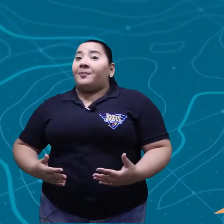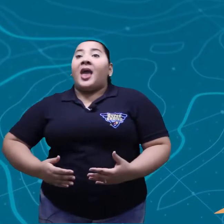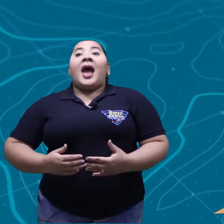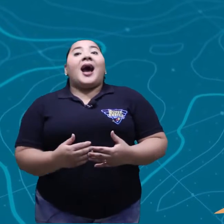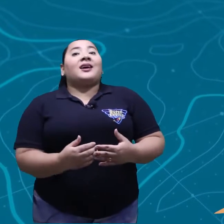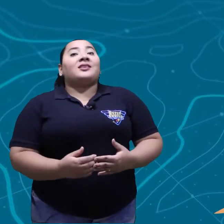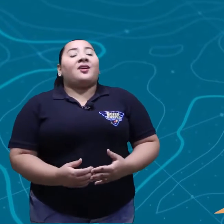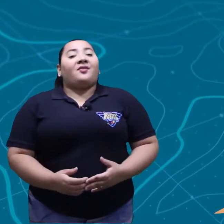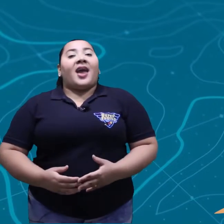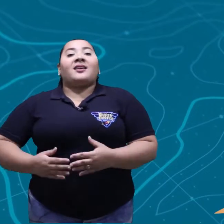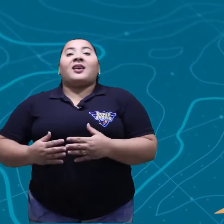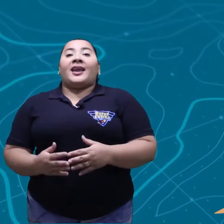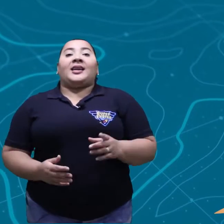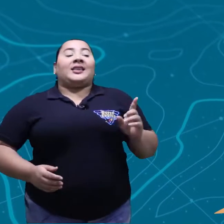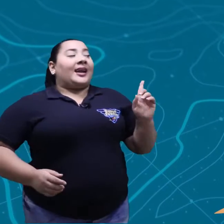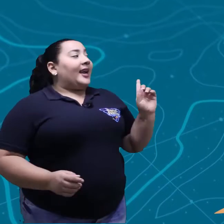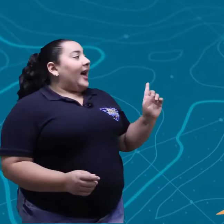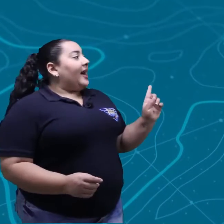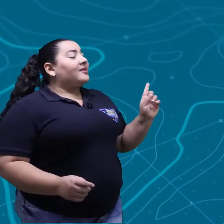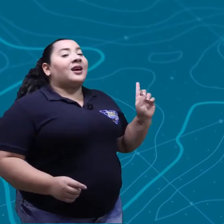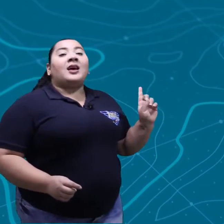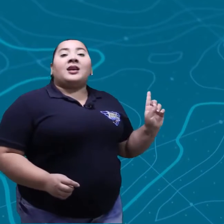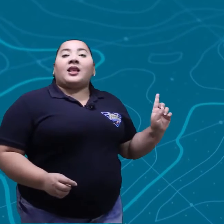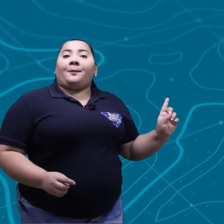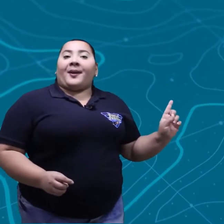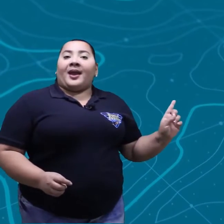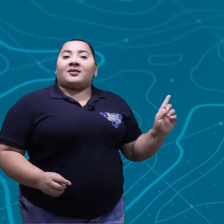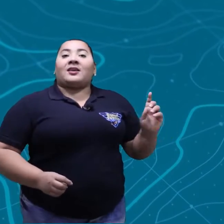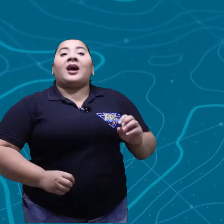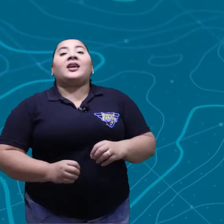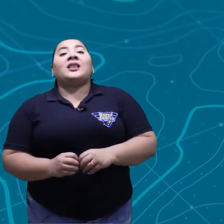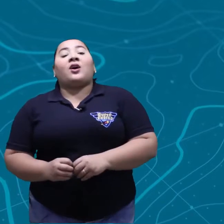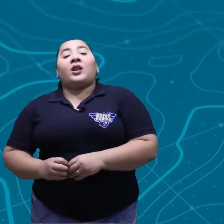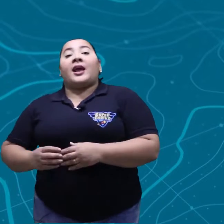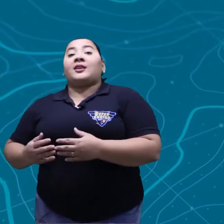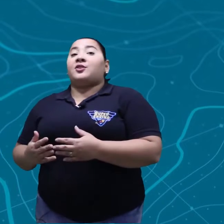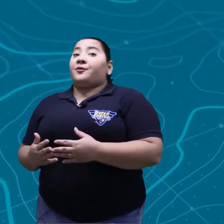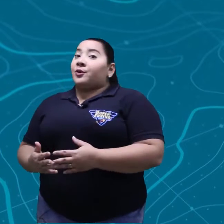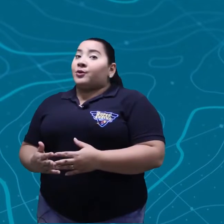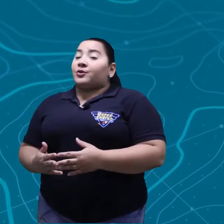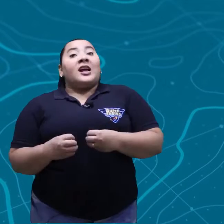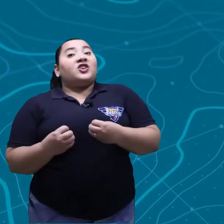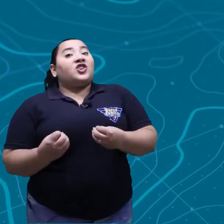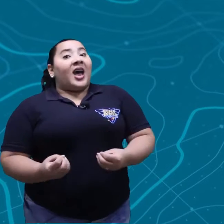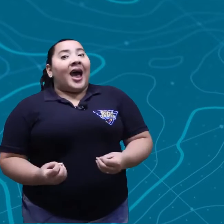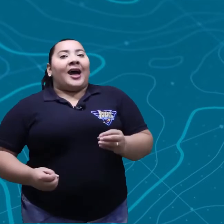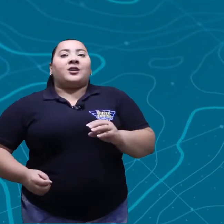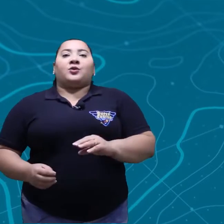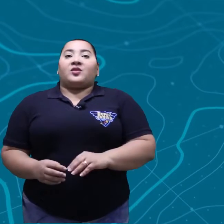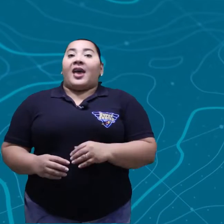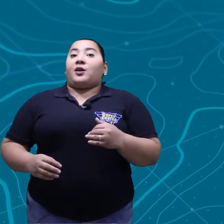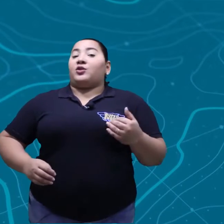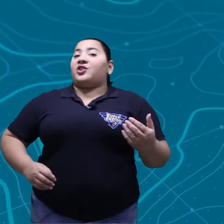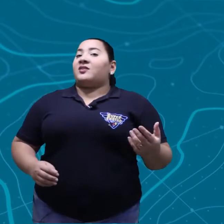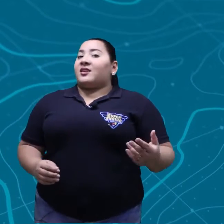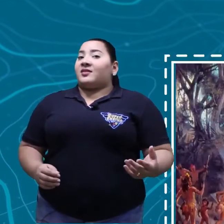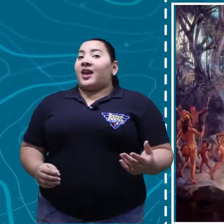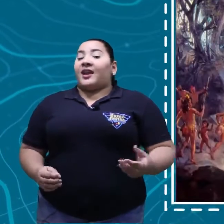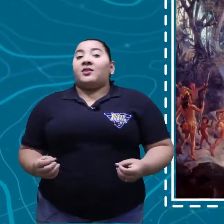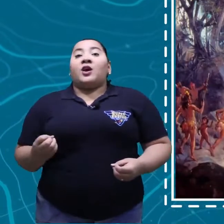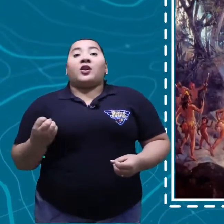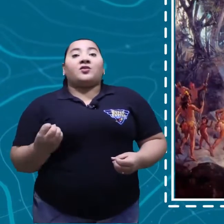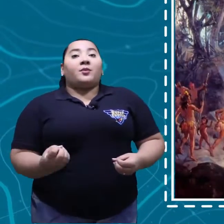primitiva através aí da casaa da Pesca e da coleta de frutos já no século